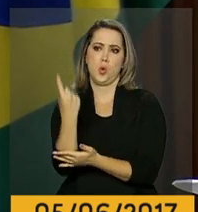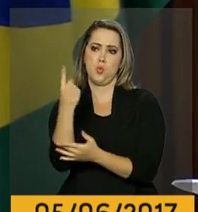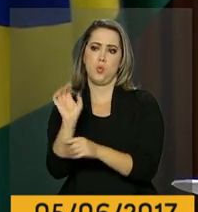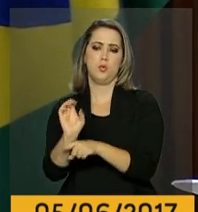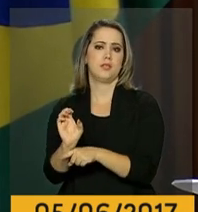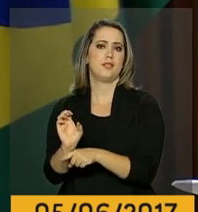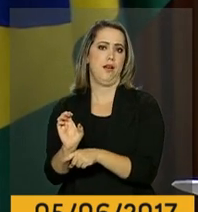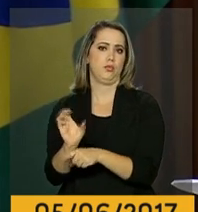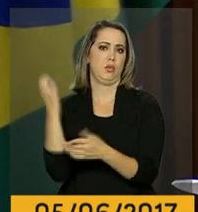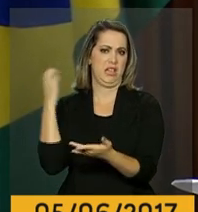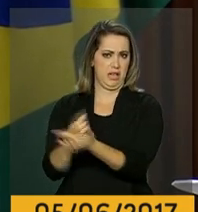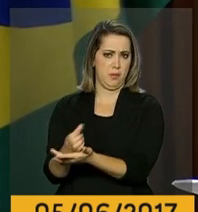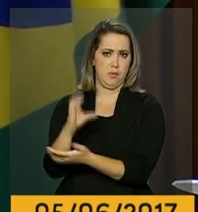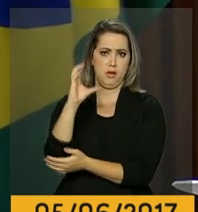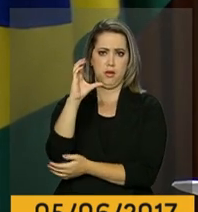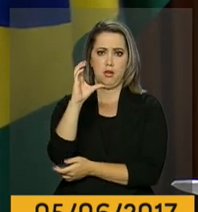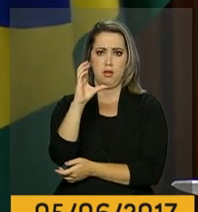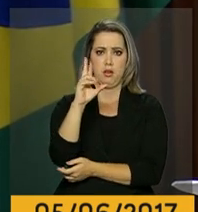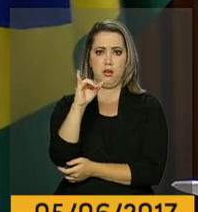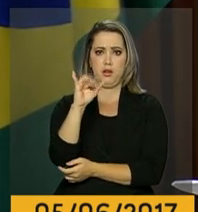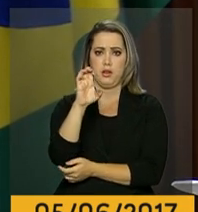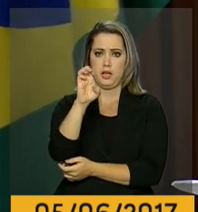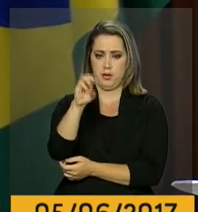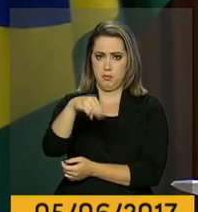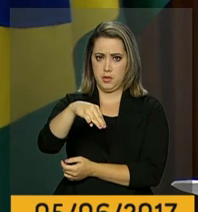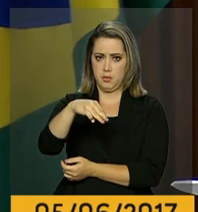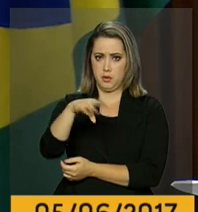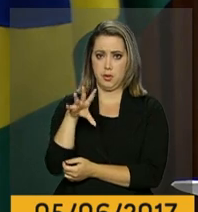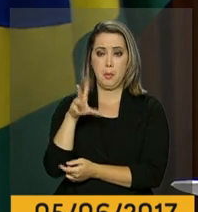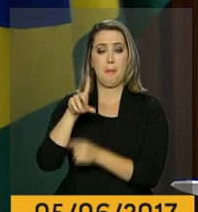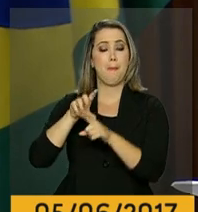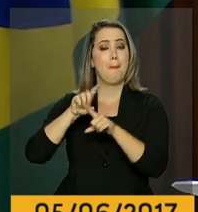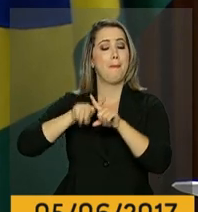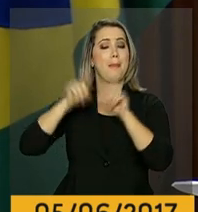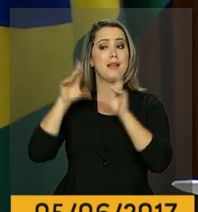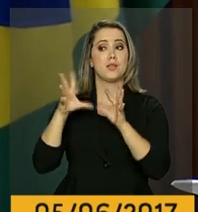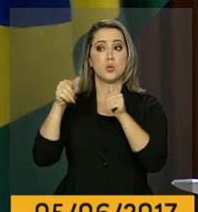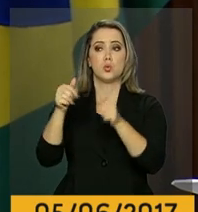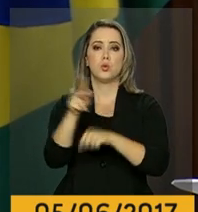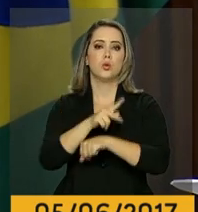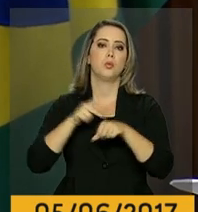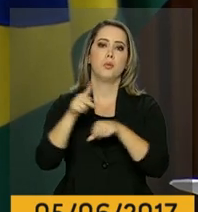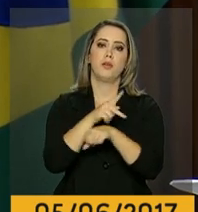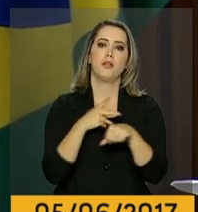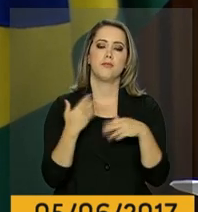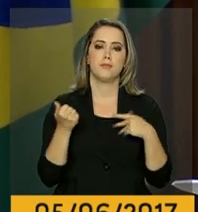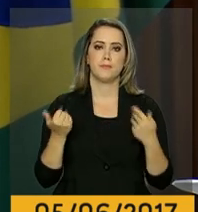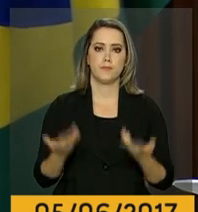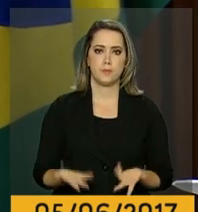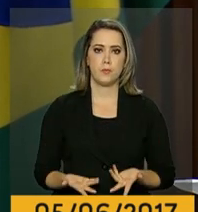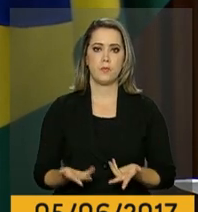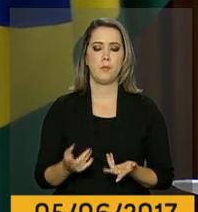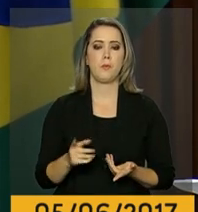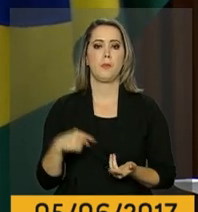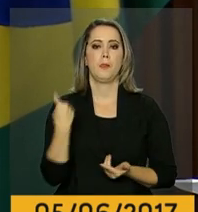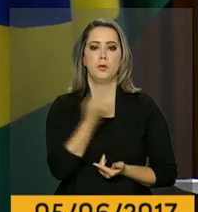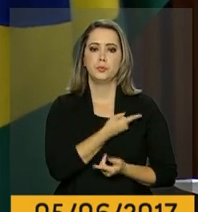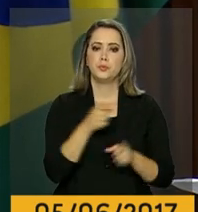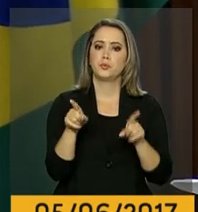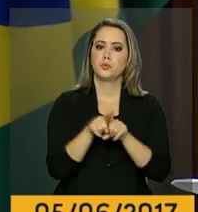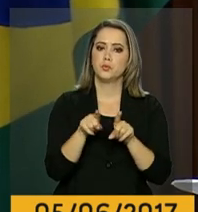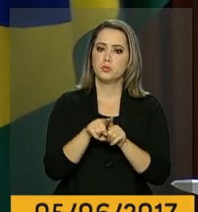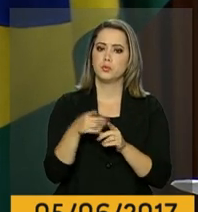estado mas é muitas vezes com ramificações em todo o país e sobre eh também estar